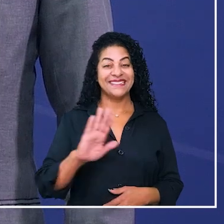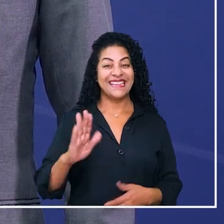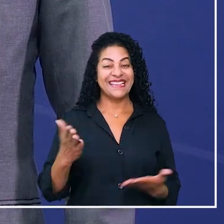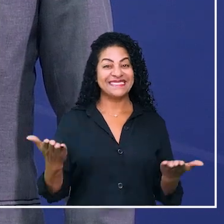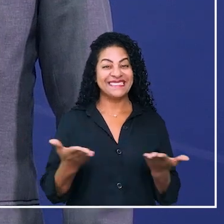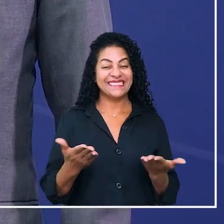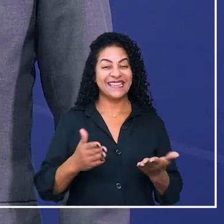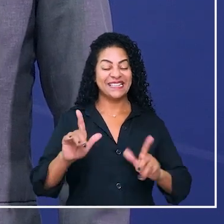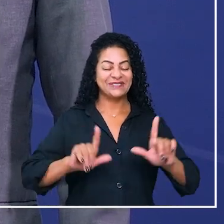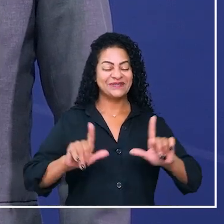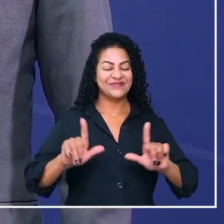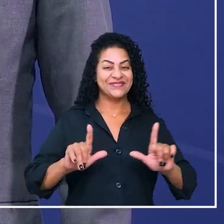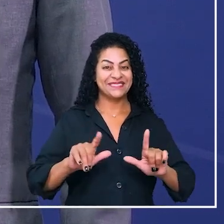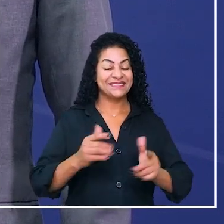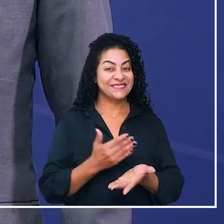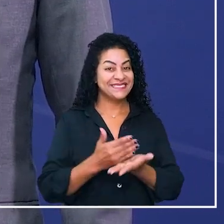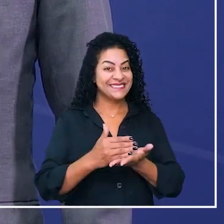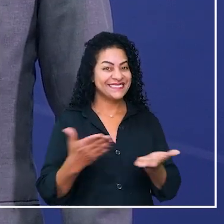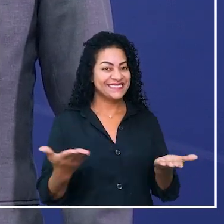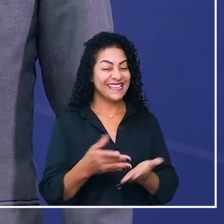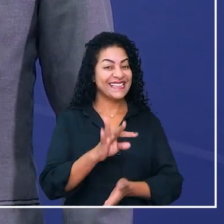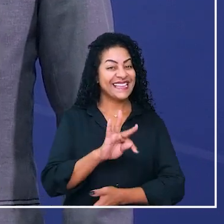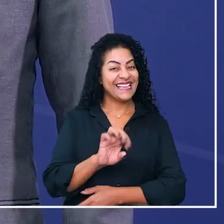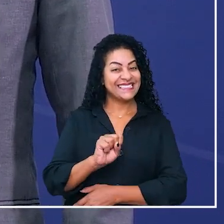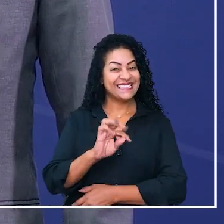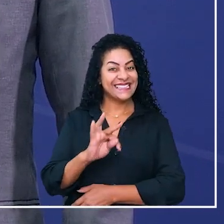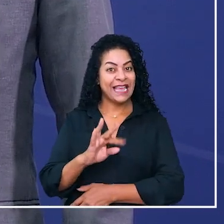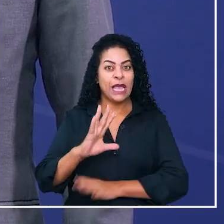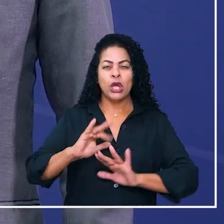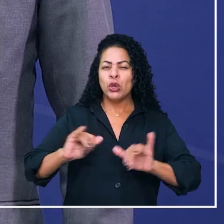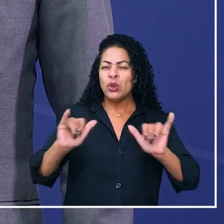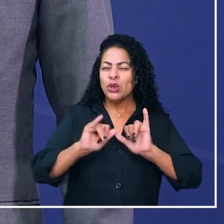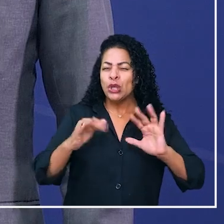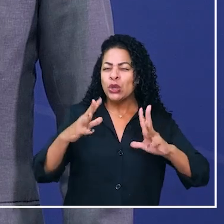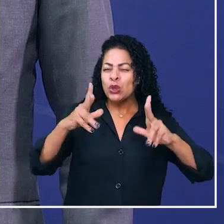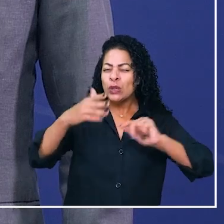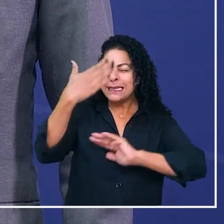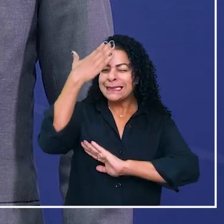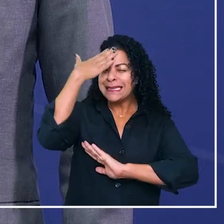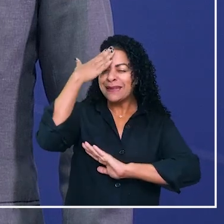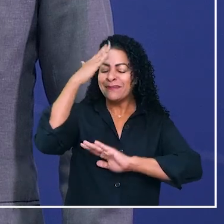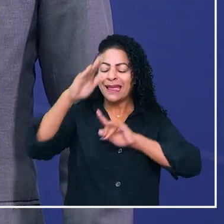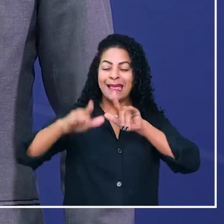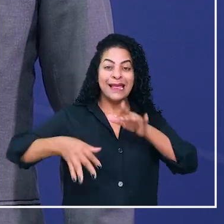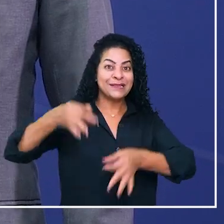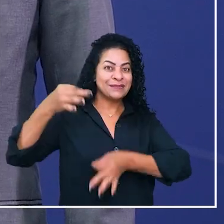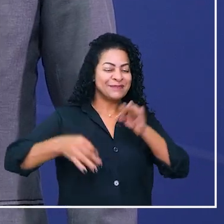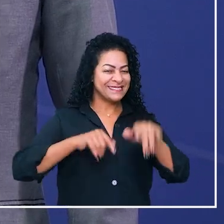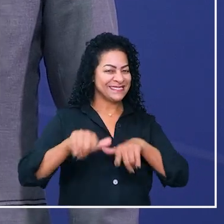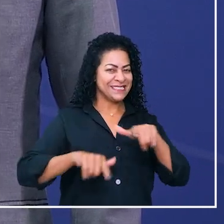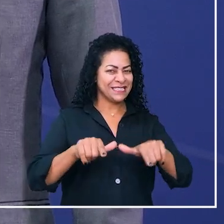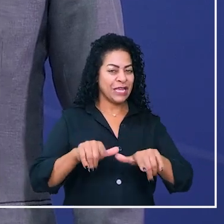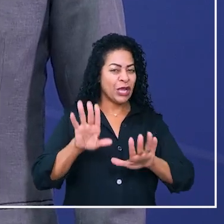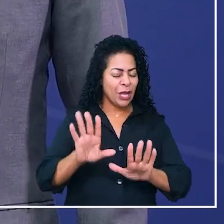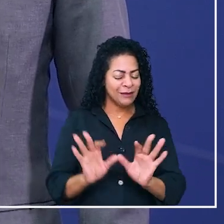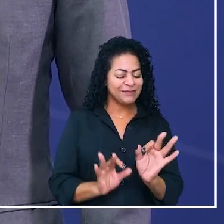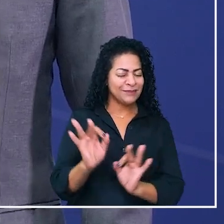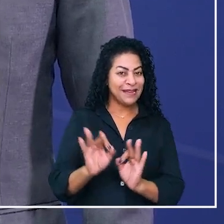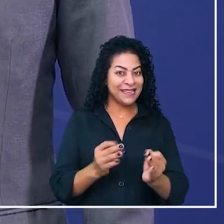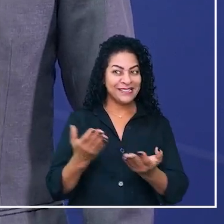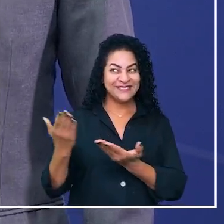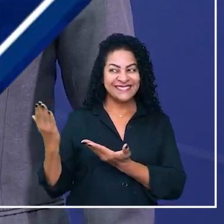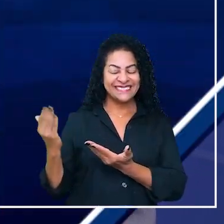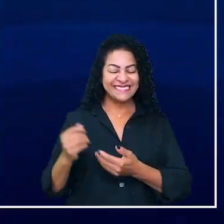Olá, está começando mais um Revista TST. Aqui você fica por dentro das notícias da Justiça do Trabalho. Veja o que preparamos para esta